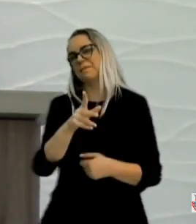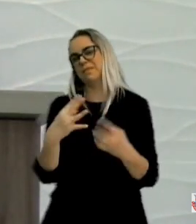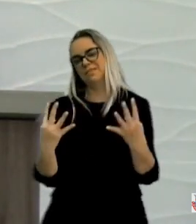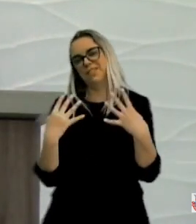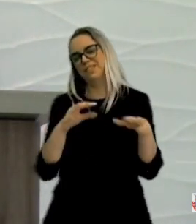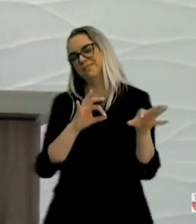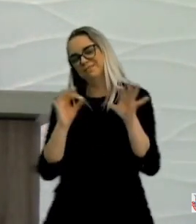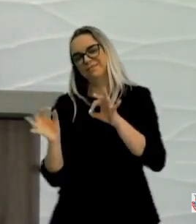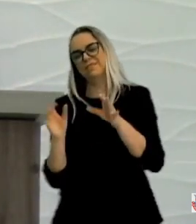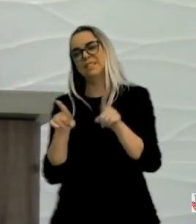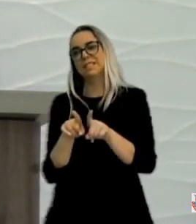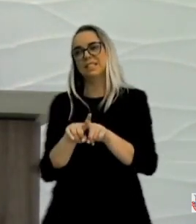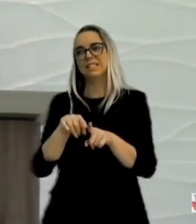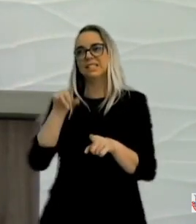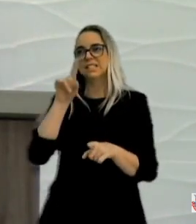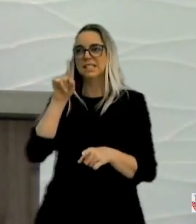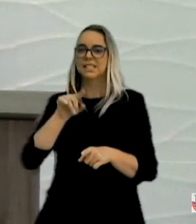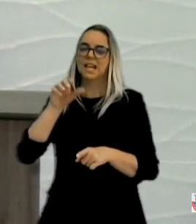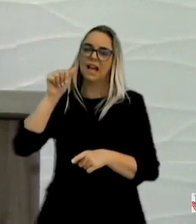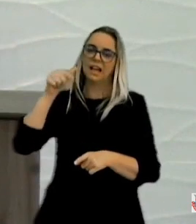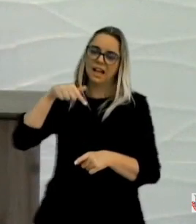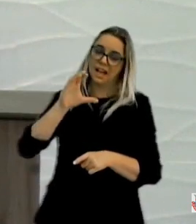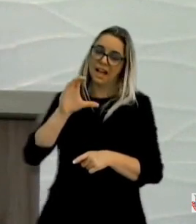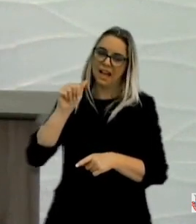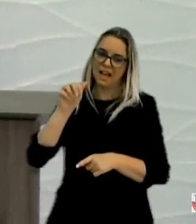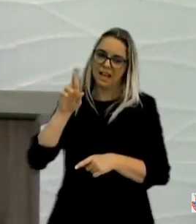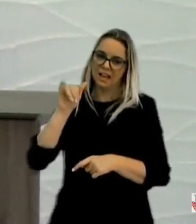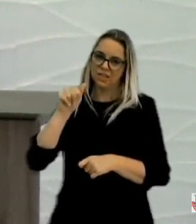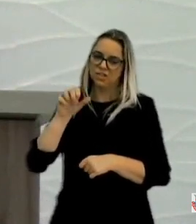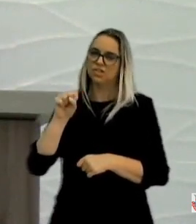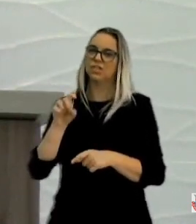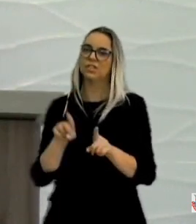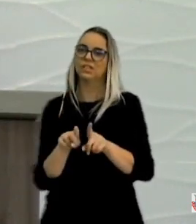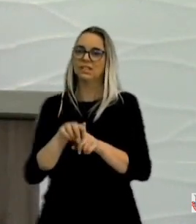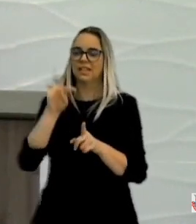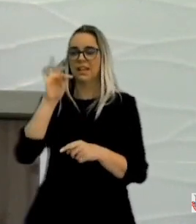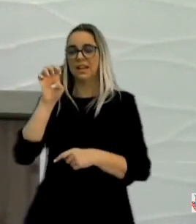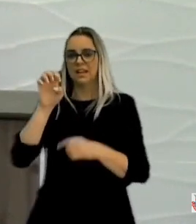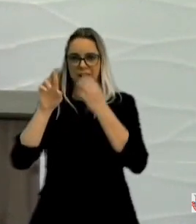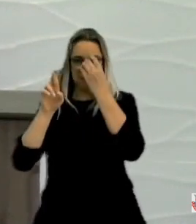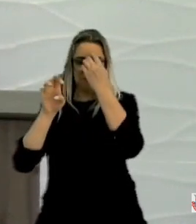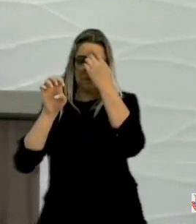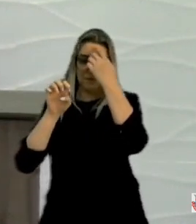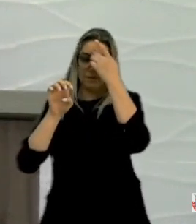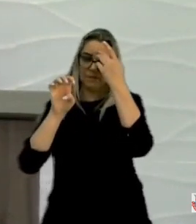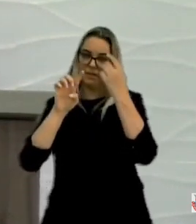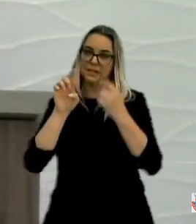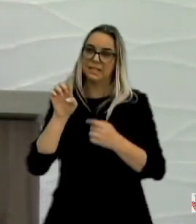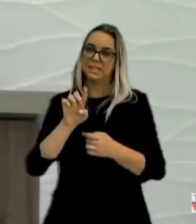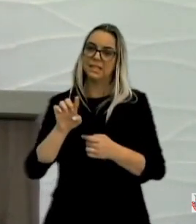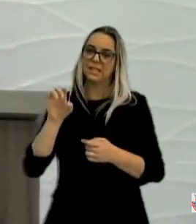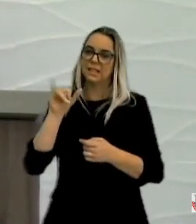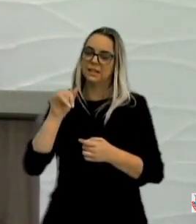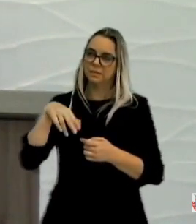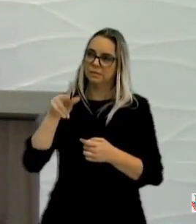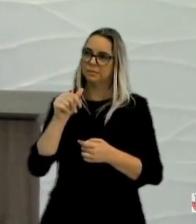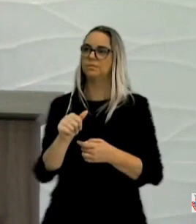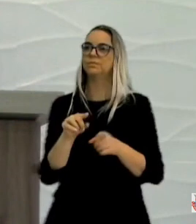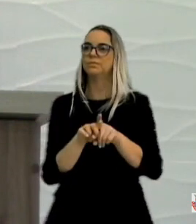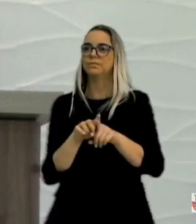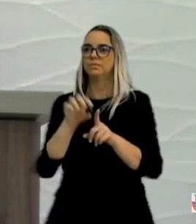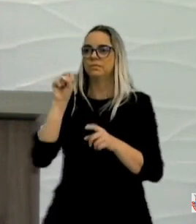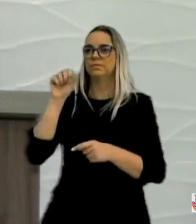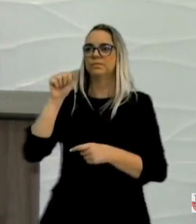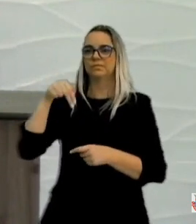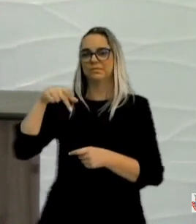Quitéria Zacaria ali do Sítio Campinho. Terezinha, lá da Vila da Jurubeba. Sandra, Fábio e Laura,